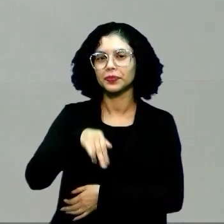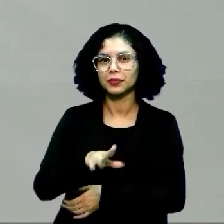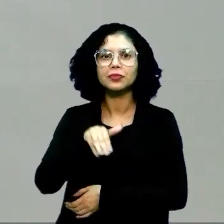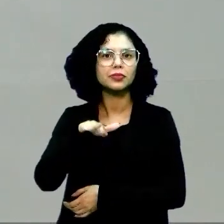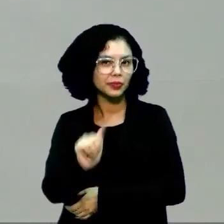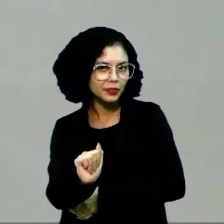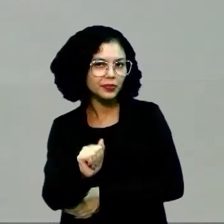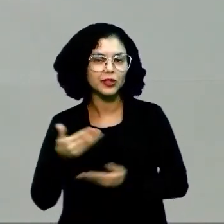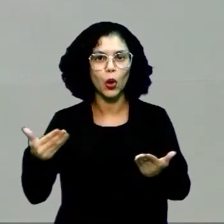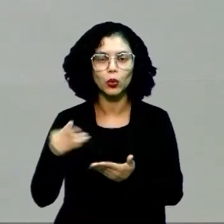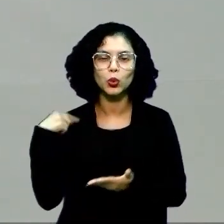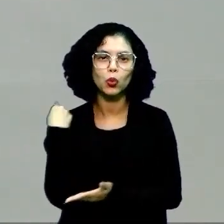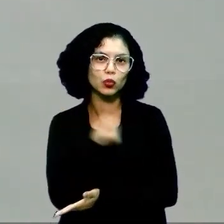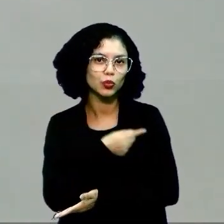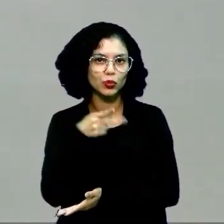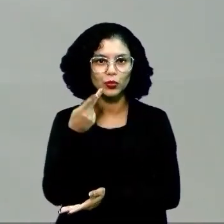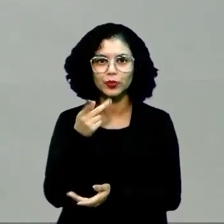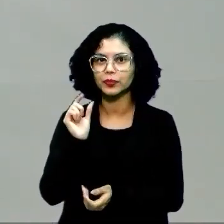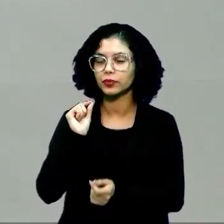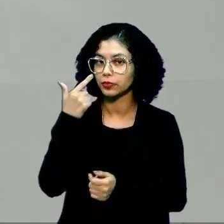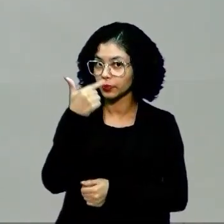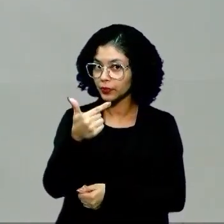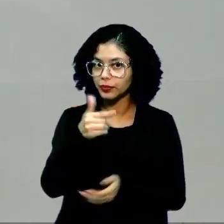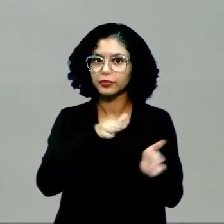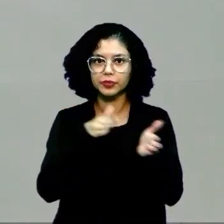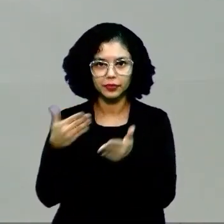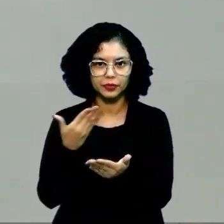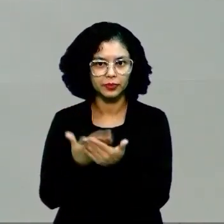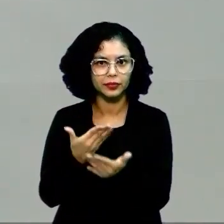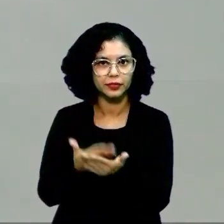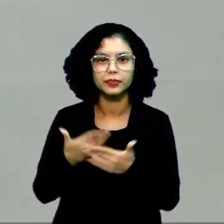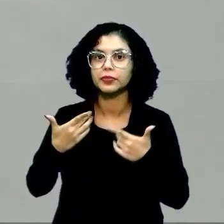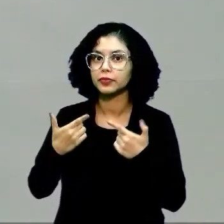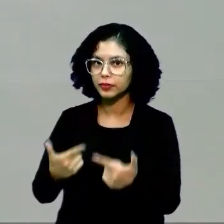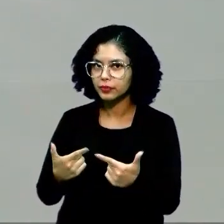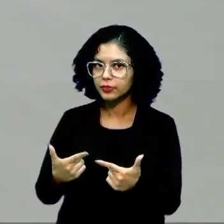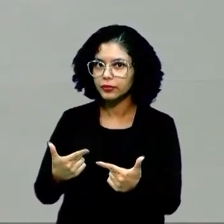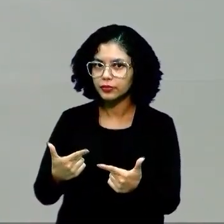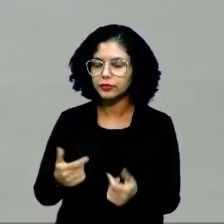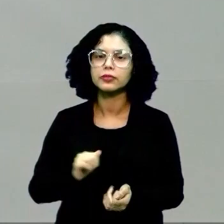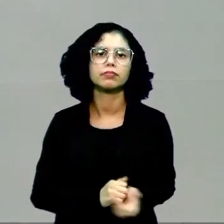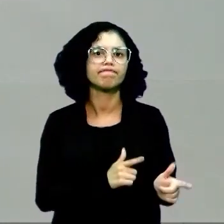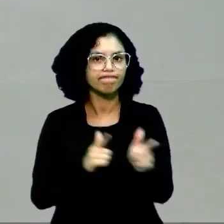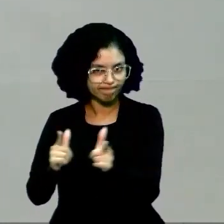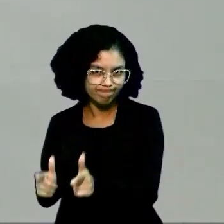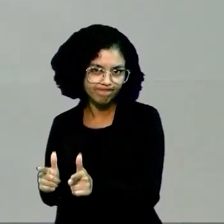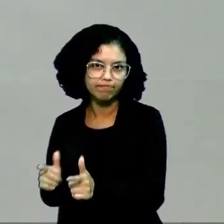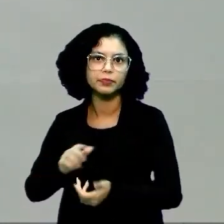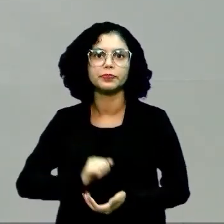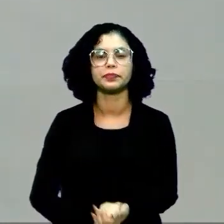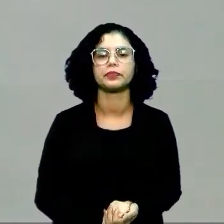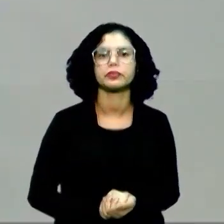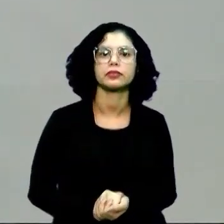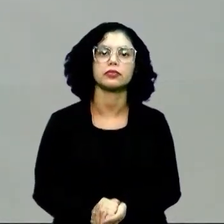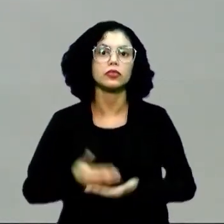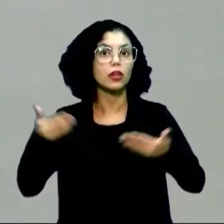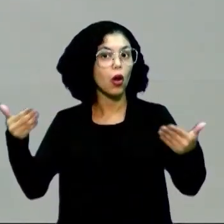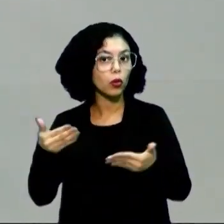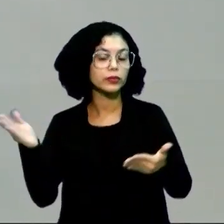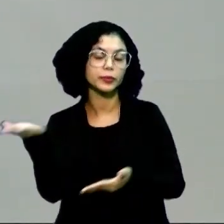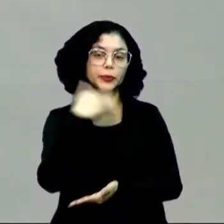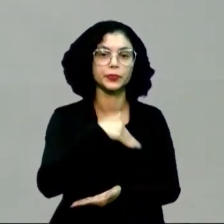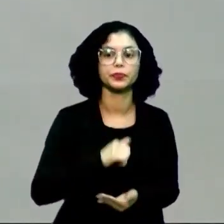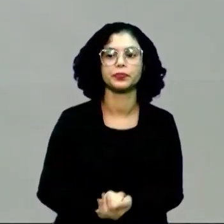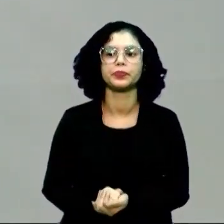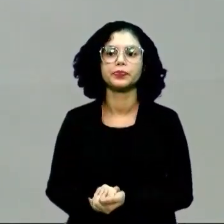Kelly e hoje nós vamos fazer a parte 2 da aula Guerra ao Terror ou Guerra contra o Terrorismo, tá? Então vamos lá,